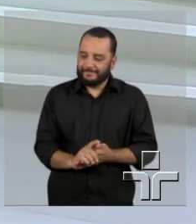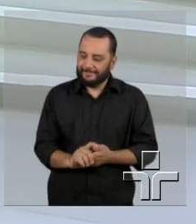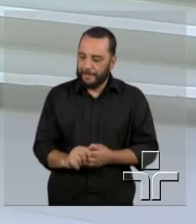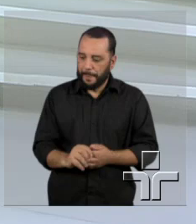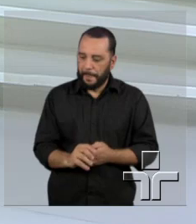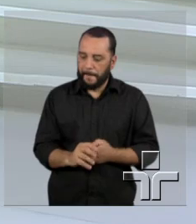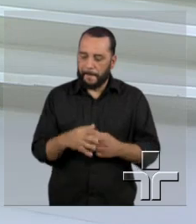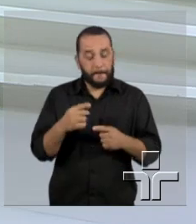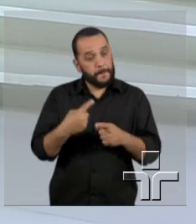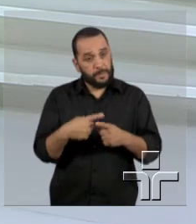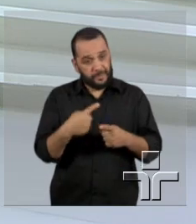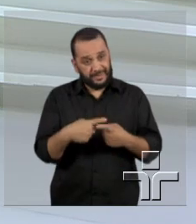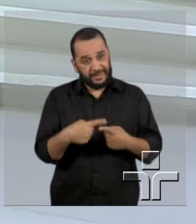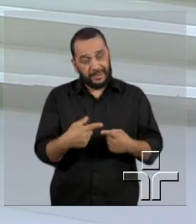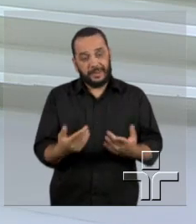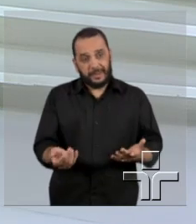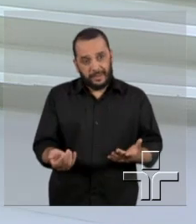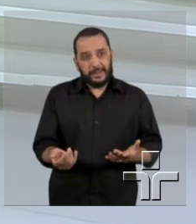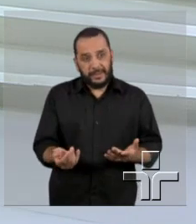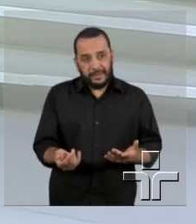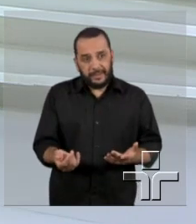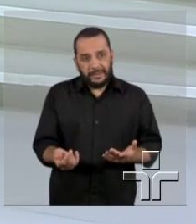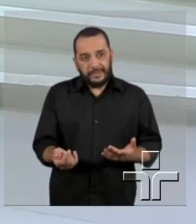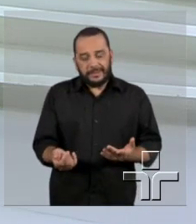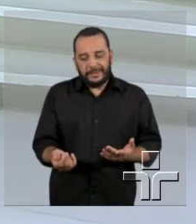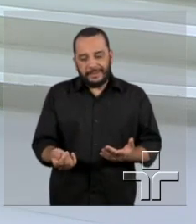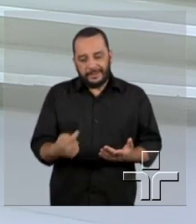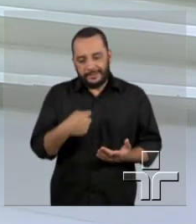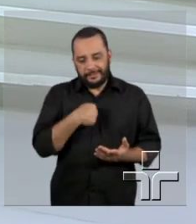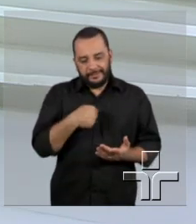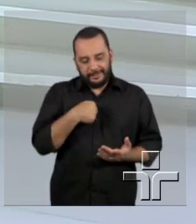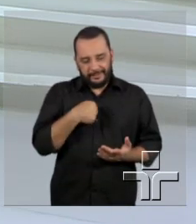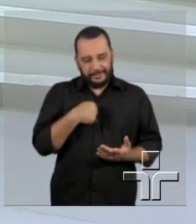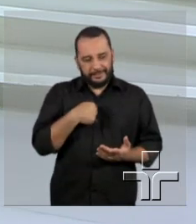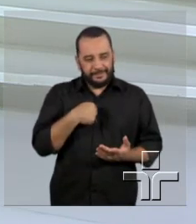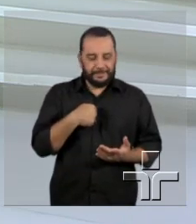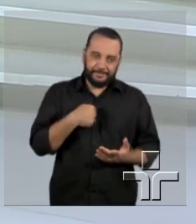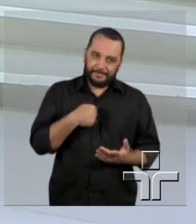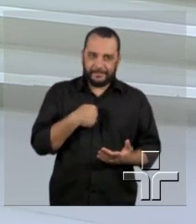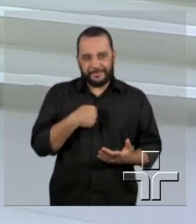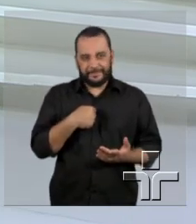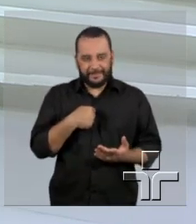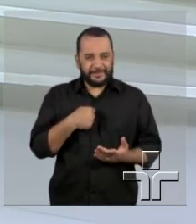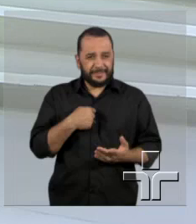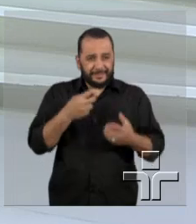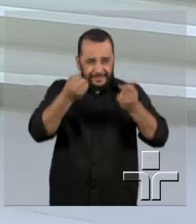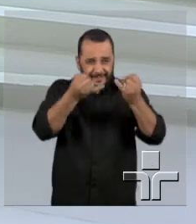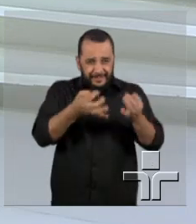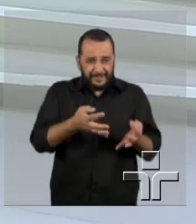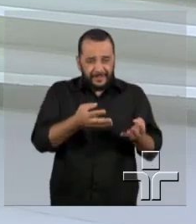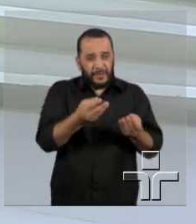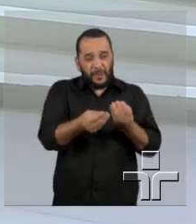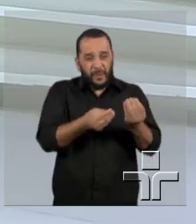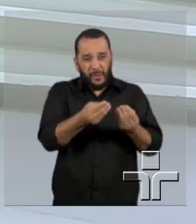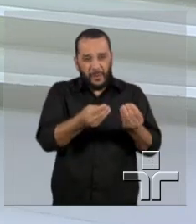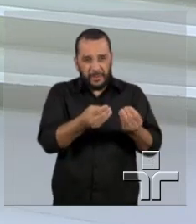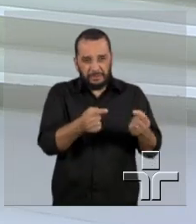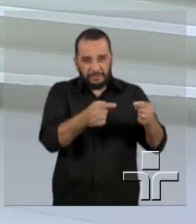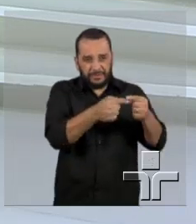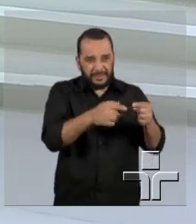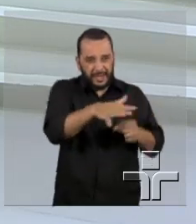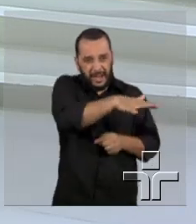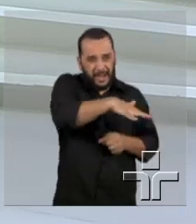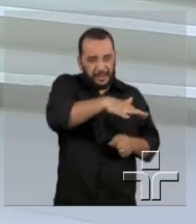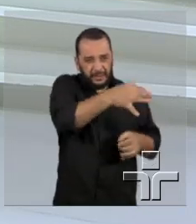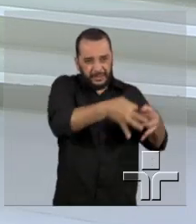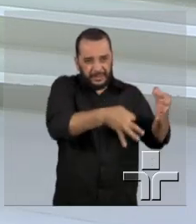Porque se eu pudesse, numa figuração, de sinonimizar o Poder Judiciário com uma expressão